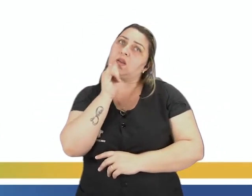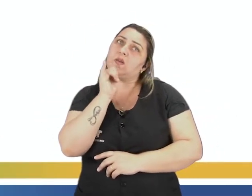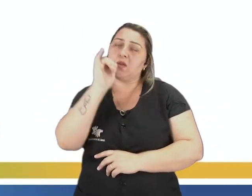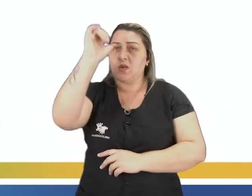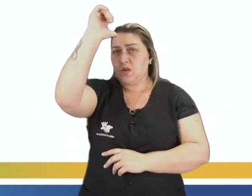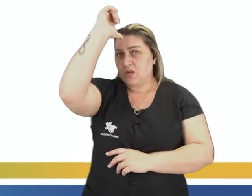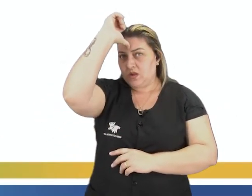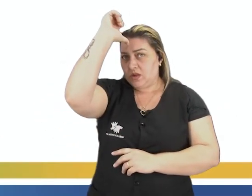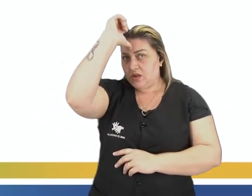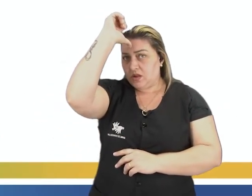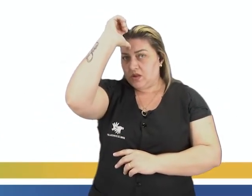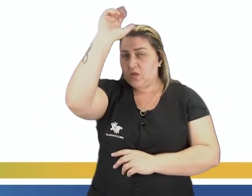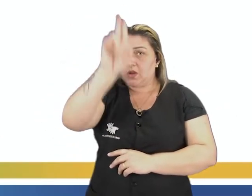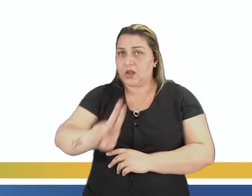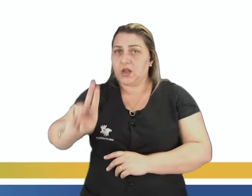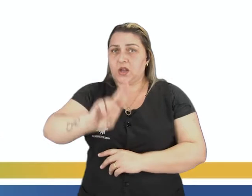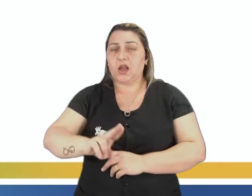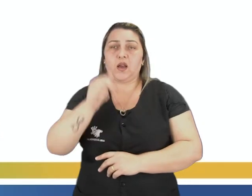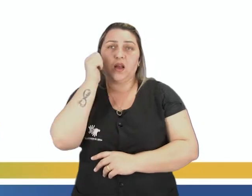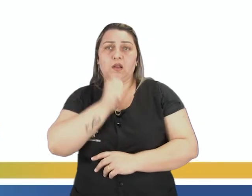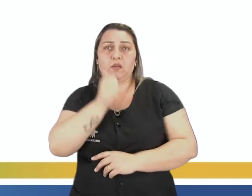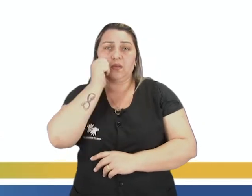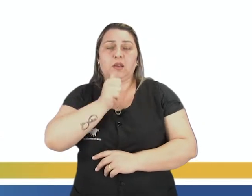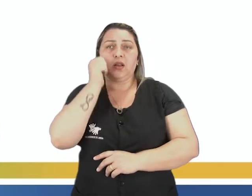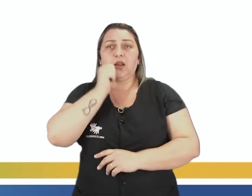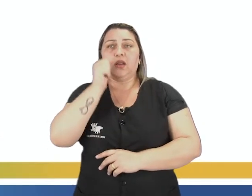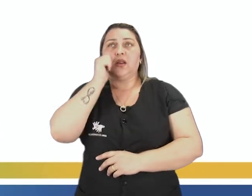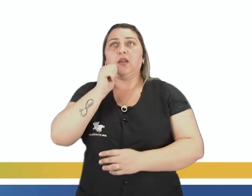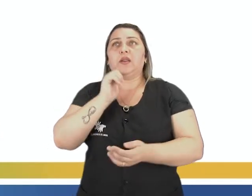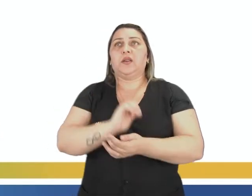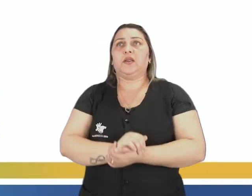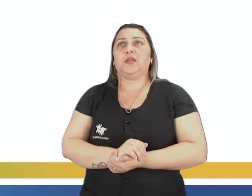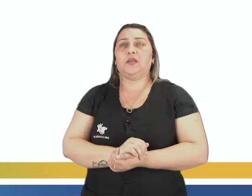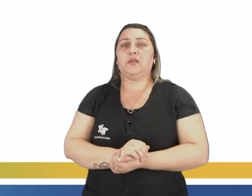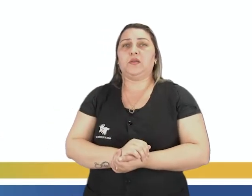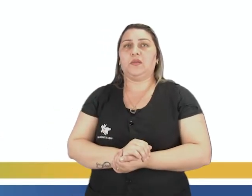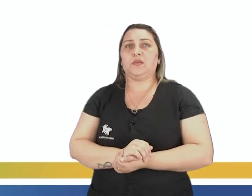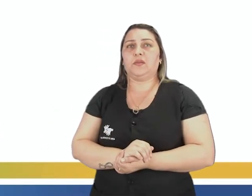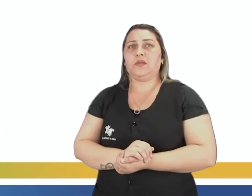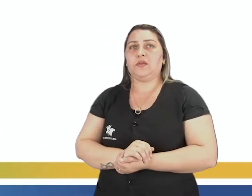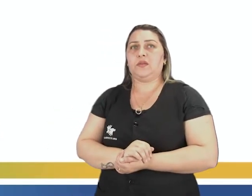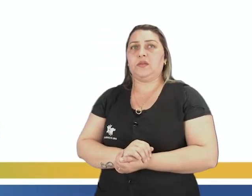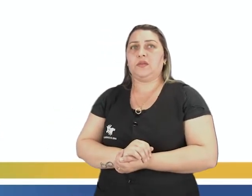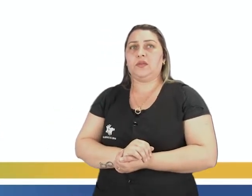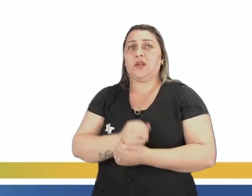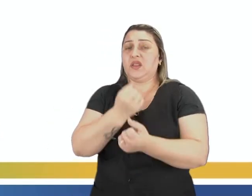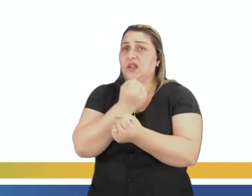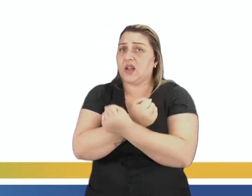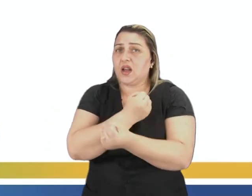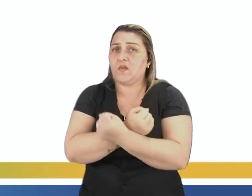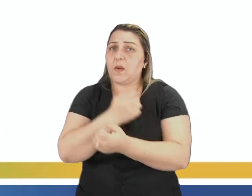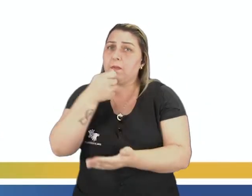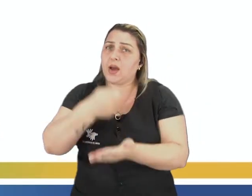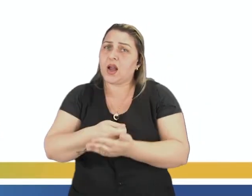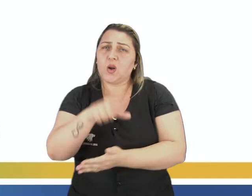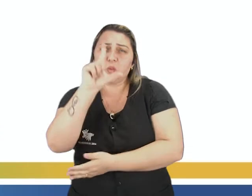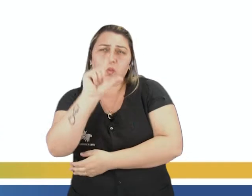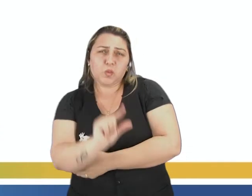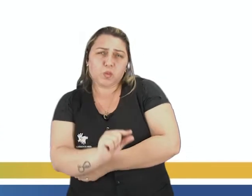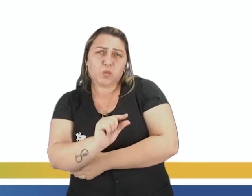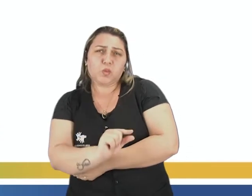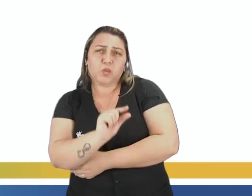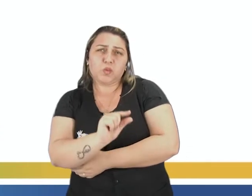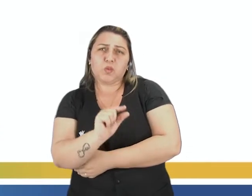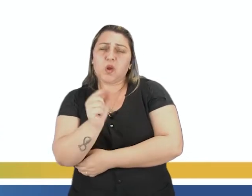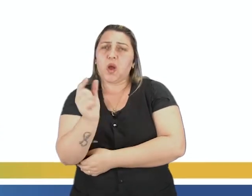indiano, utilizavam essas pessoas como se fossem aí até mesmo servos, né, pagando pouco